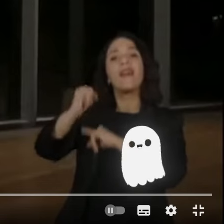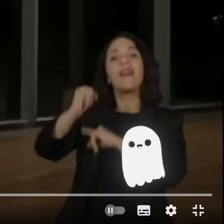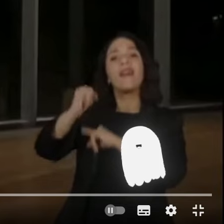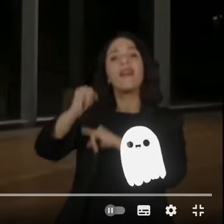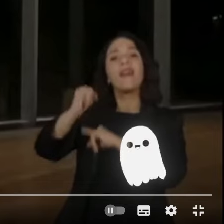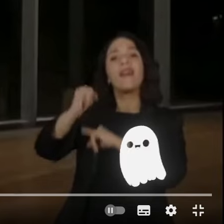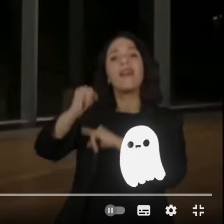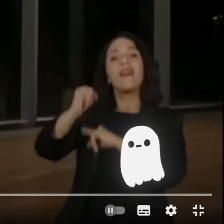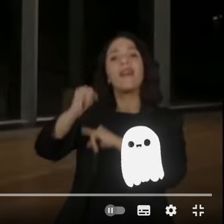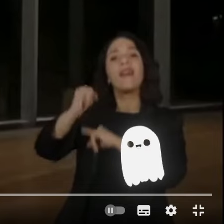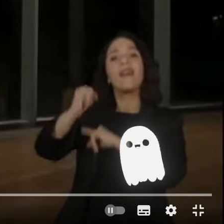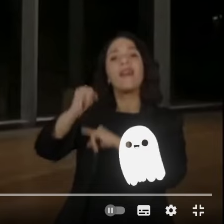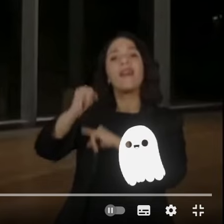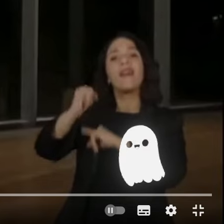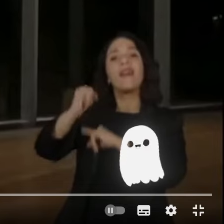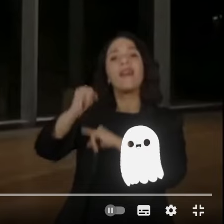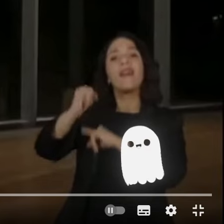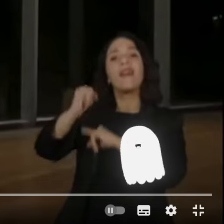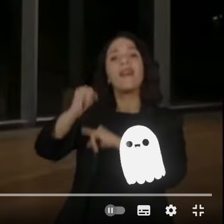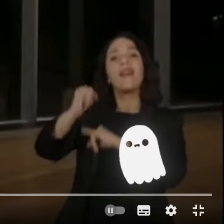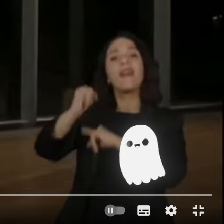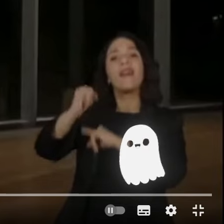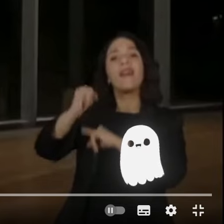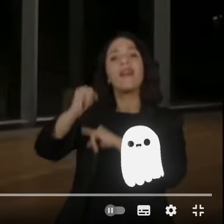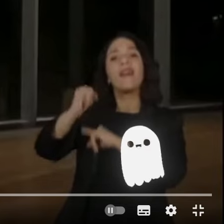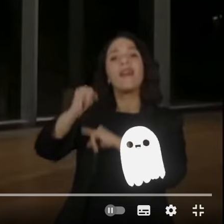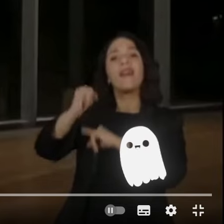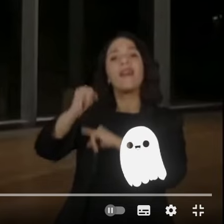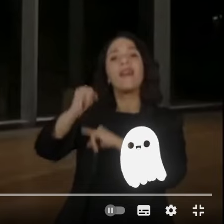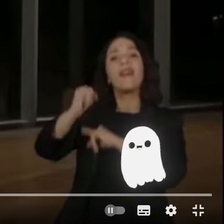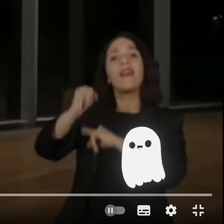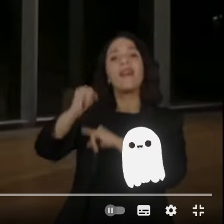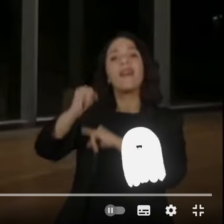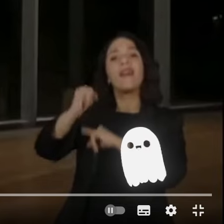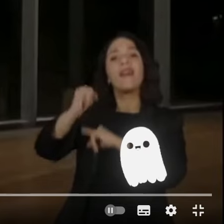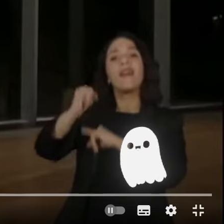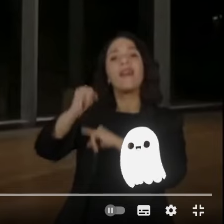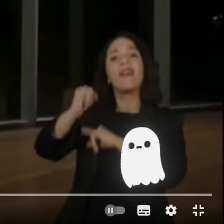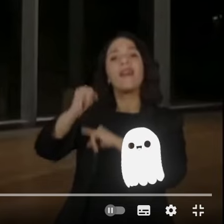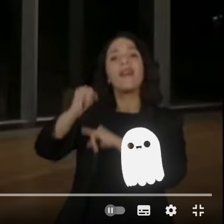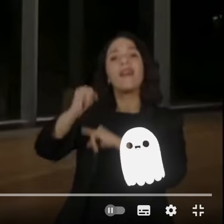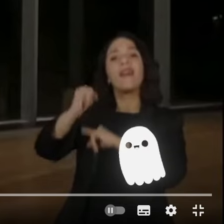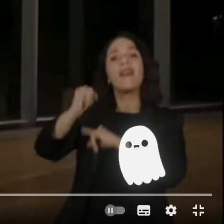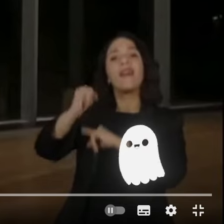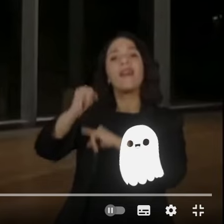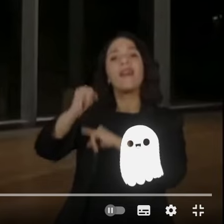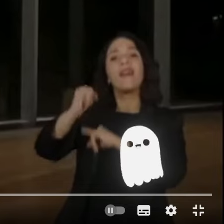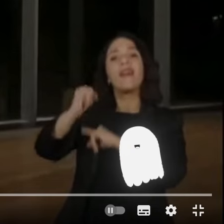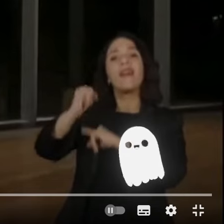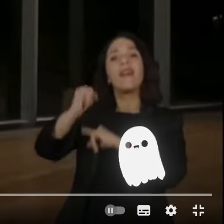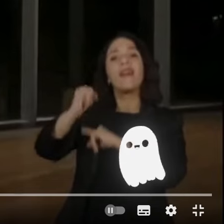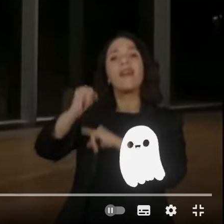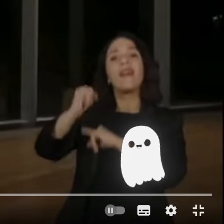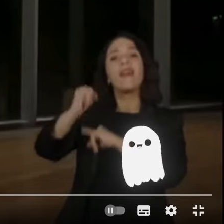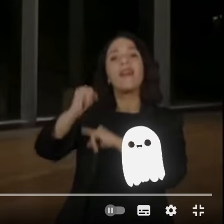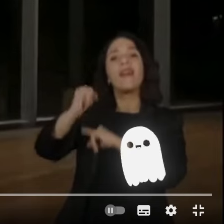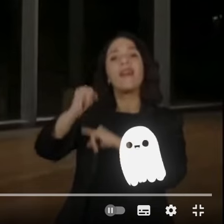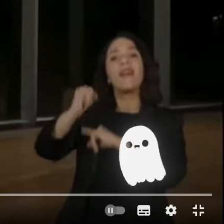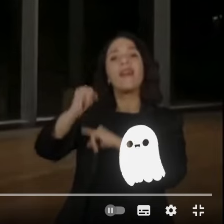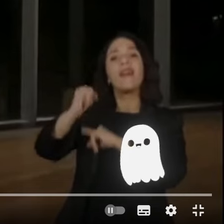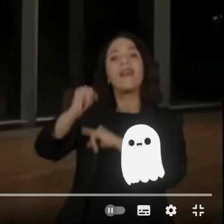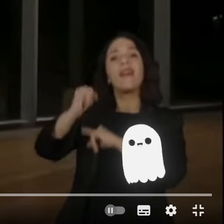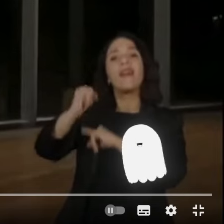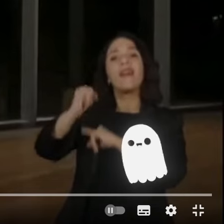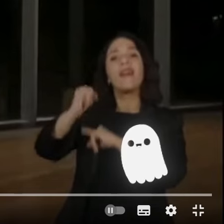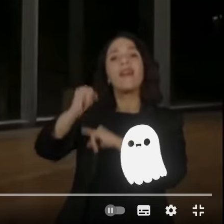professor perguntou, quem que vai no show da RBD. E aí, levantou a mão quem ia, meu amigo levantou a mão, e o guri pegou e falou